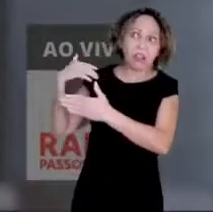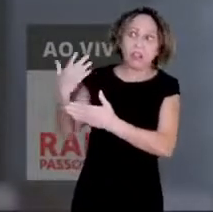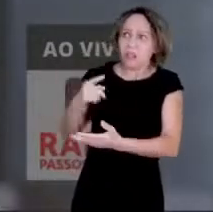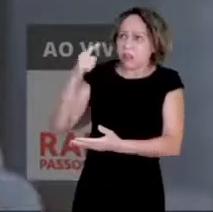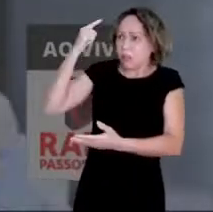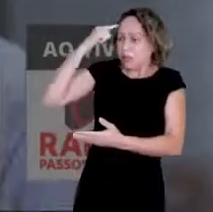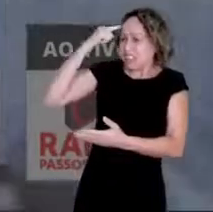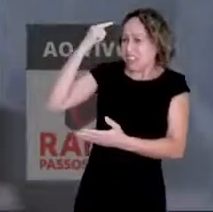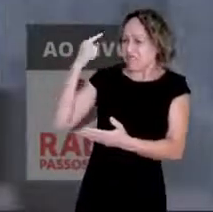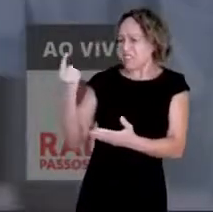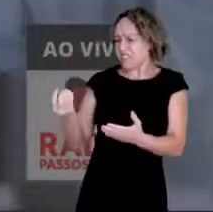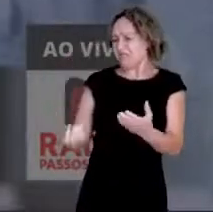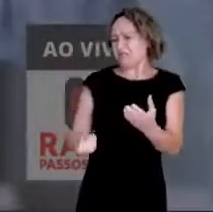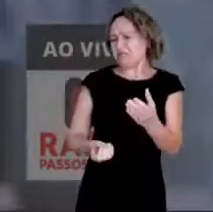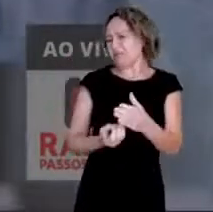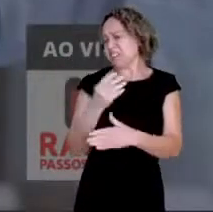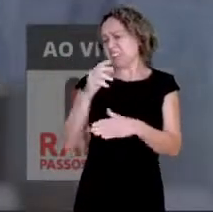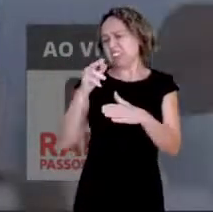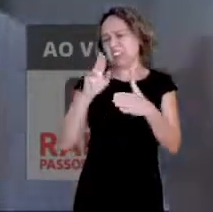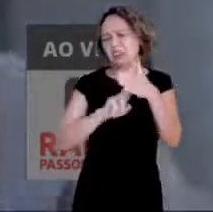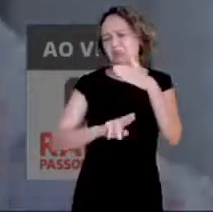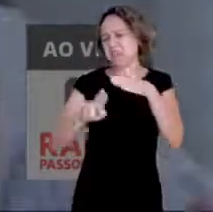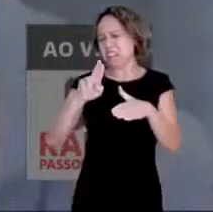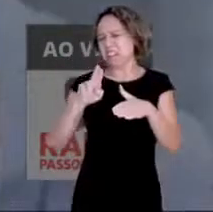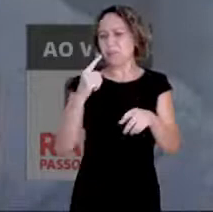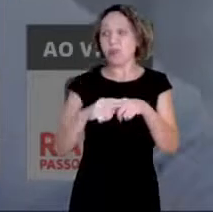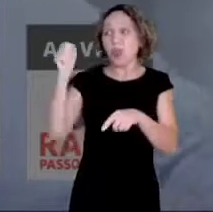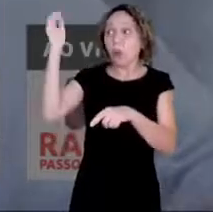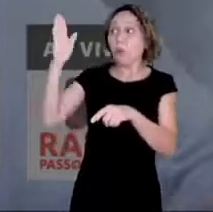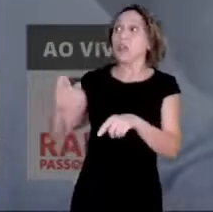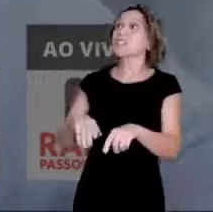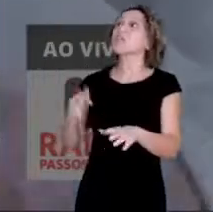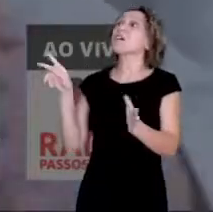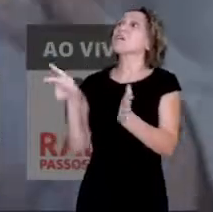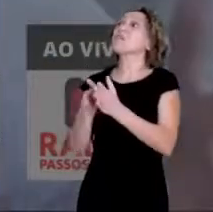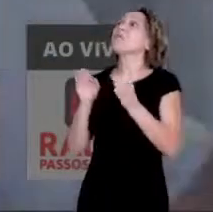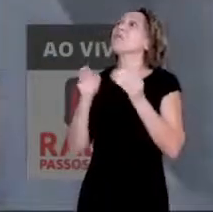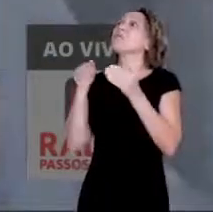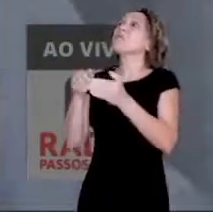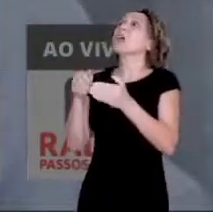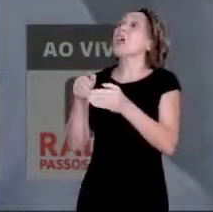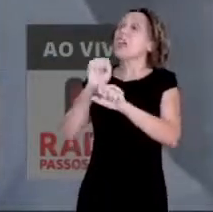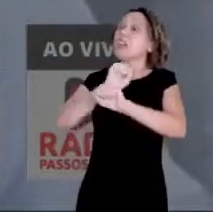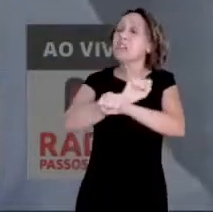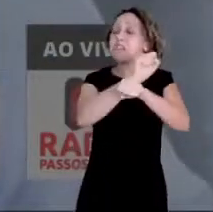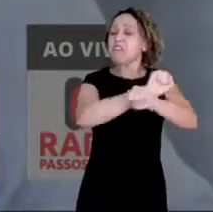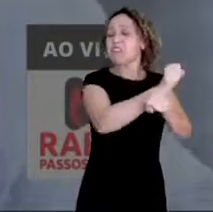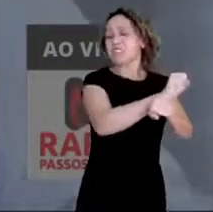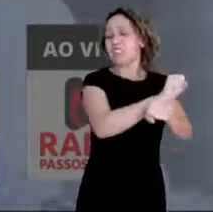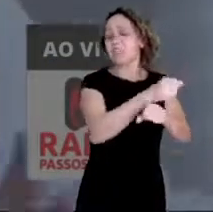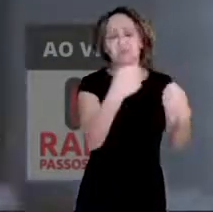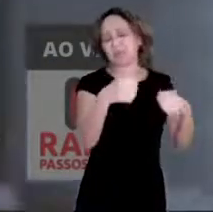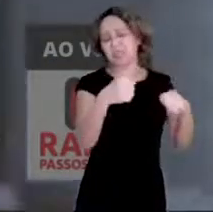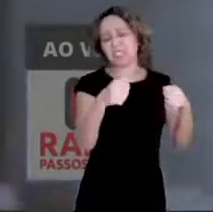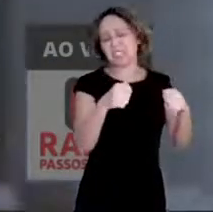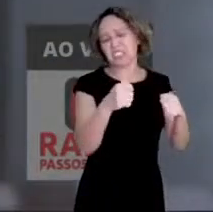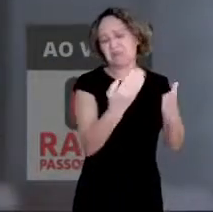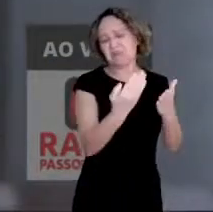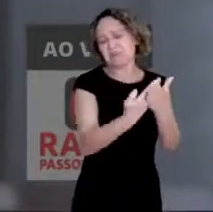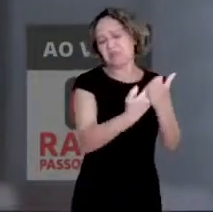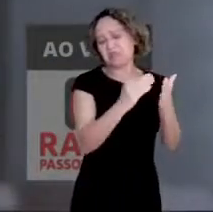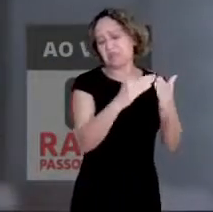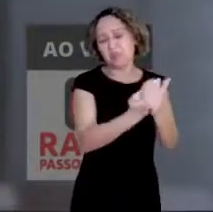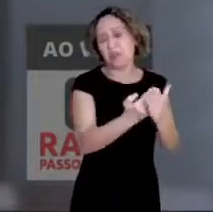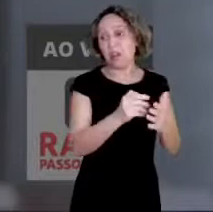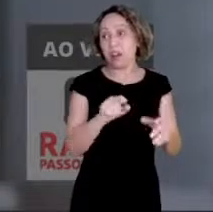Esses dias eu vi o ministro da Educação dizer: não, a universidade não pode ser para todos, tem que ser para poucos mesmo. É